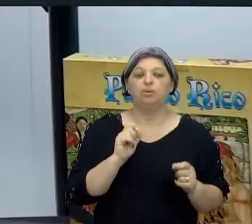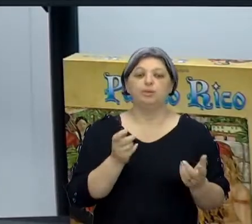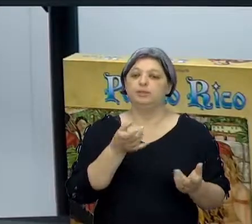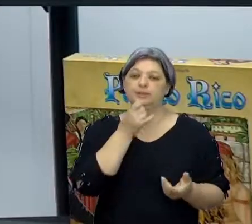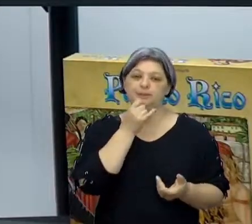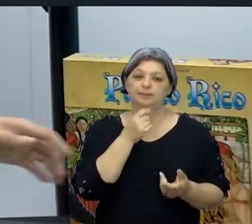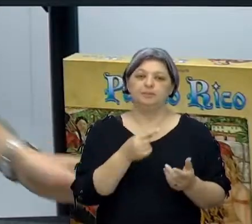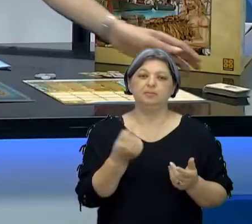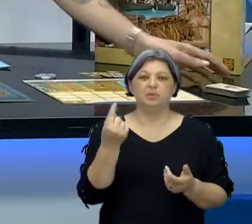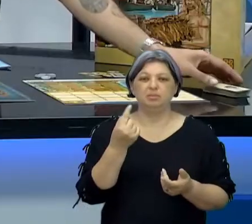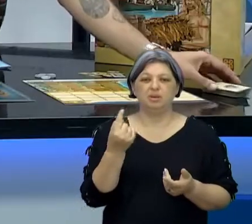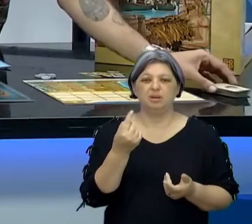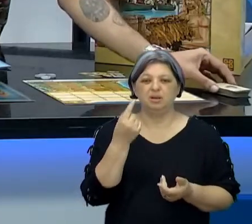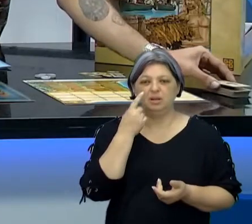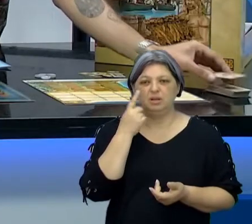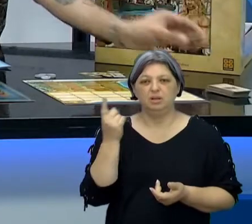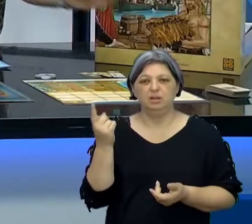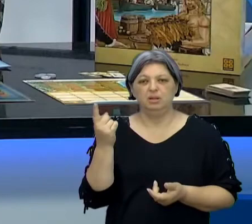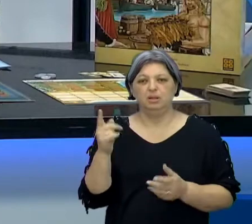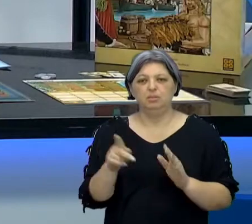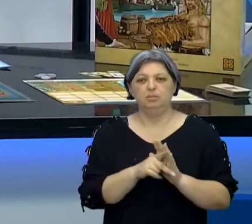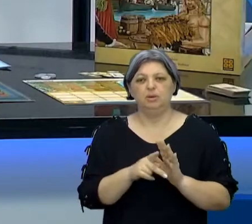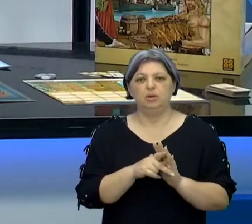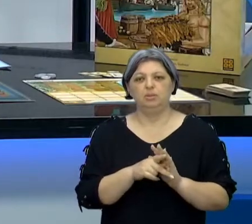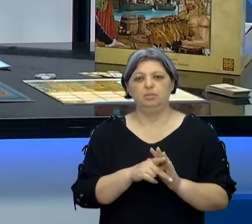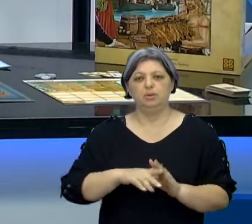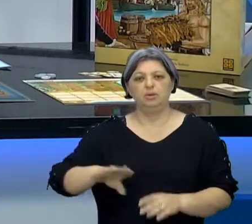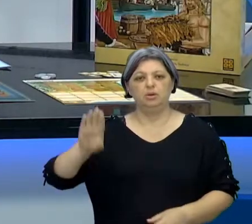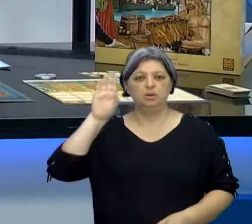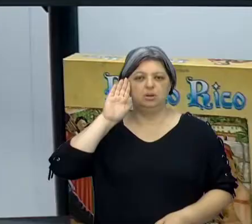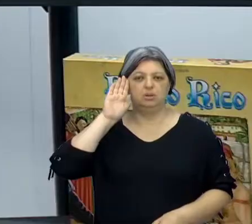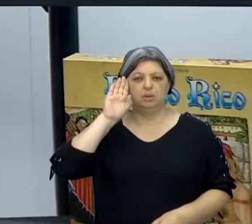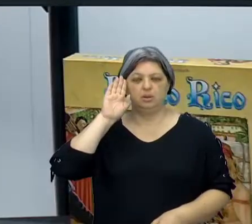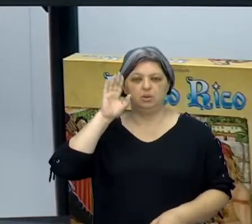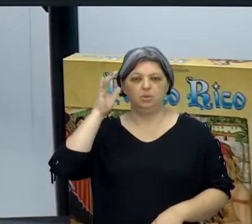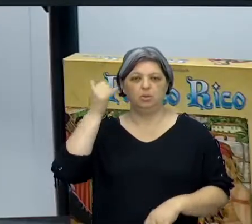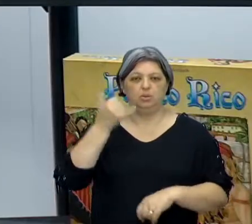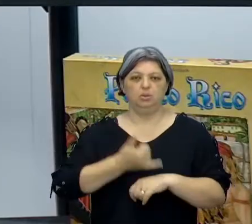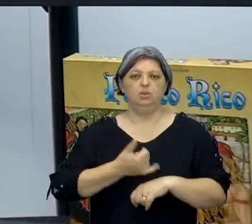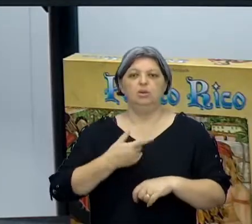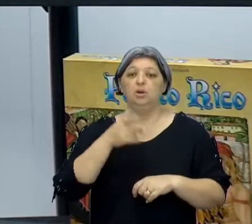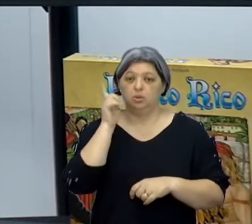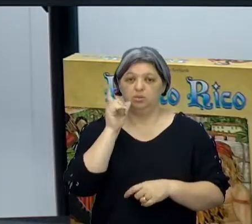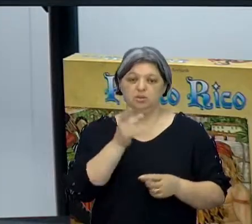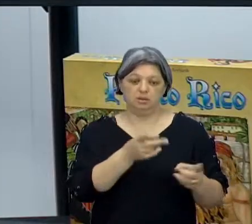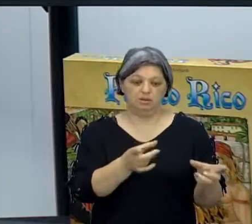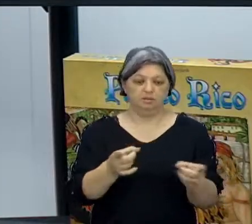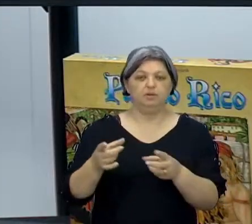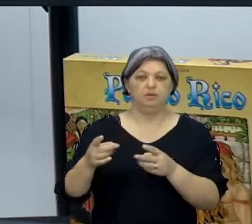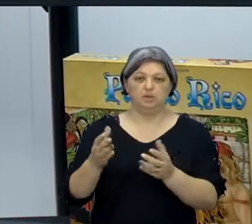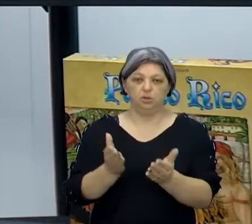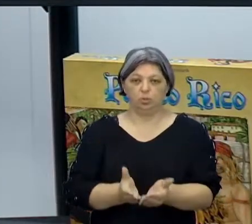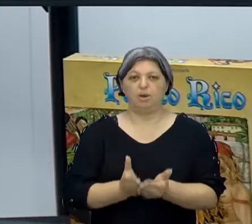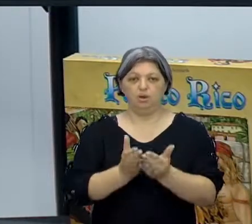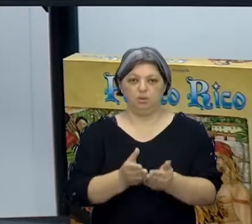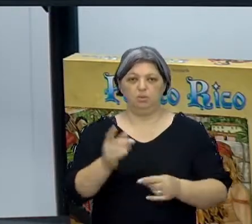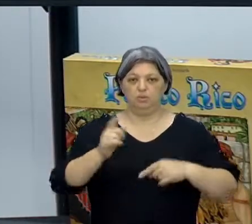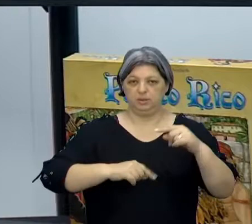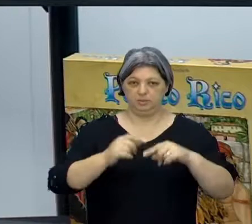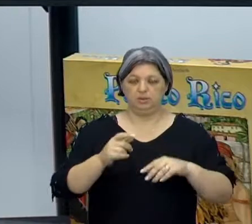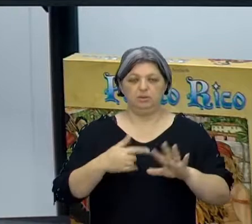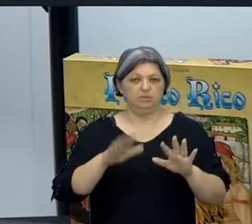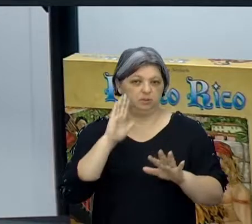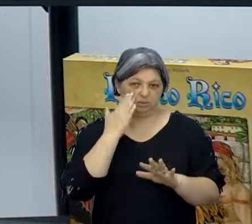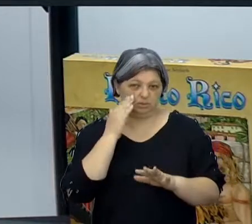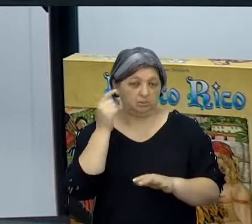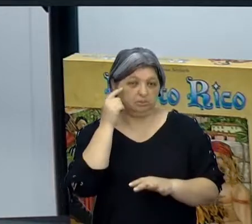deixa eu pegar a primeira que aparecer aqui, o capitão. O capitão, você vai poder vender mercadorias nos barcos. Você não está entendendo nada, mas pensa